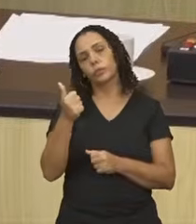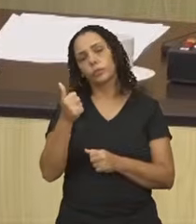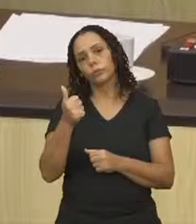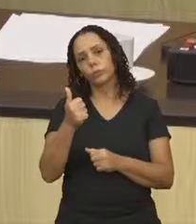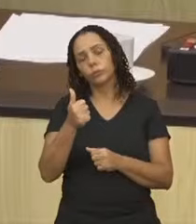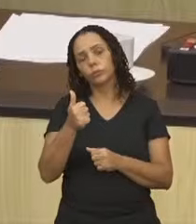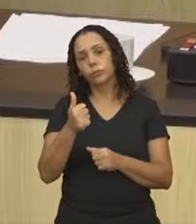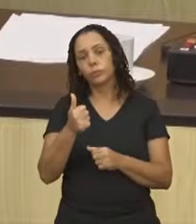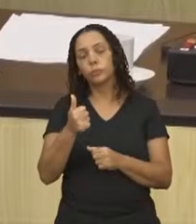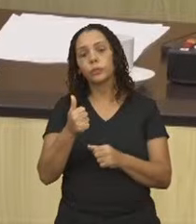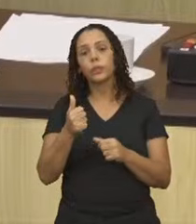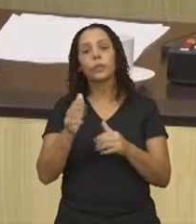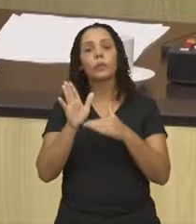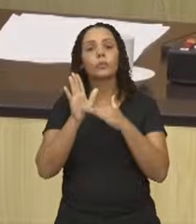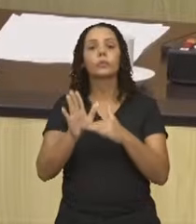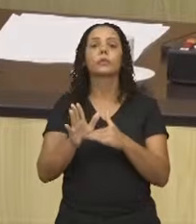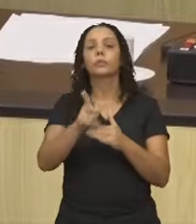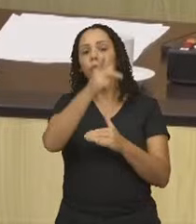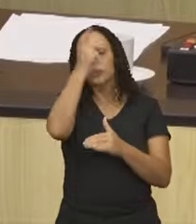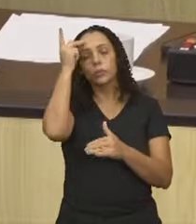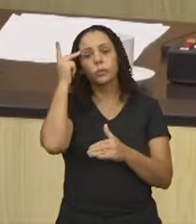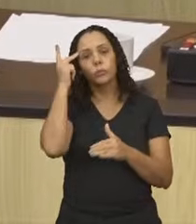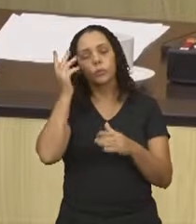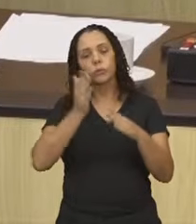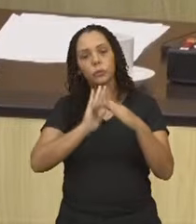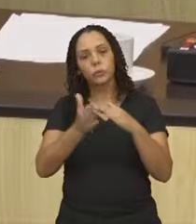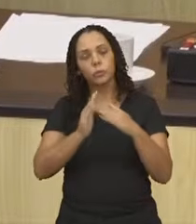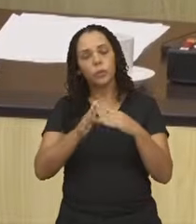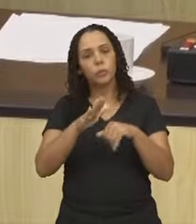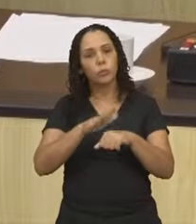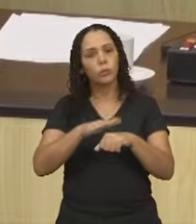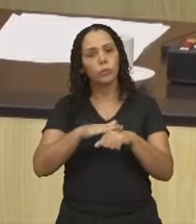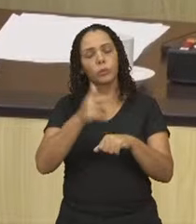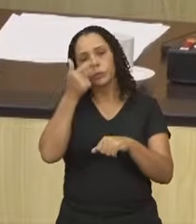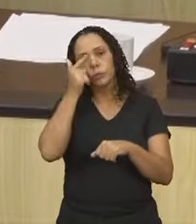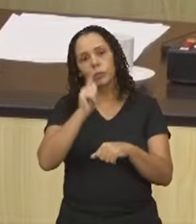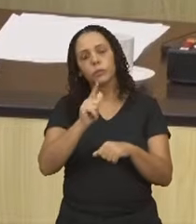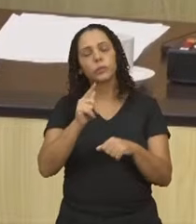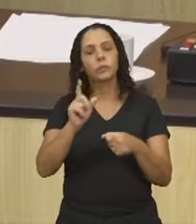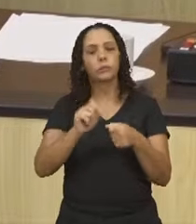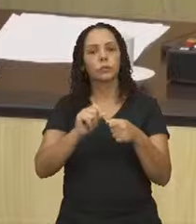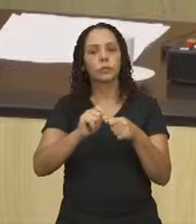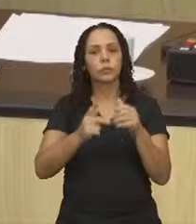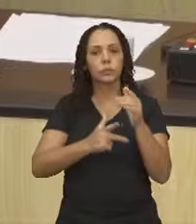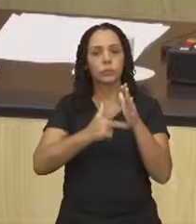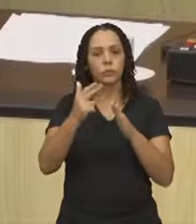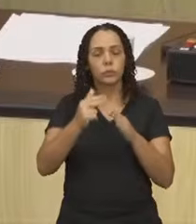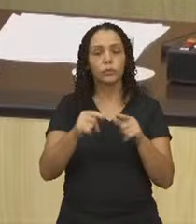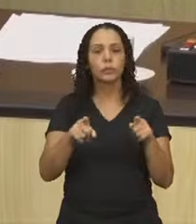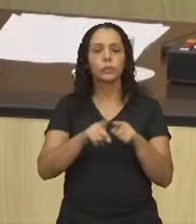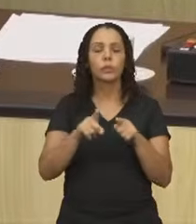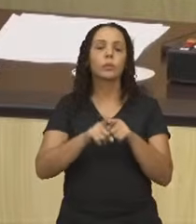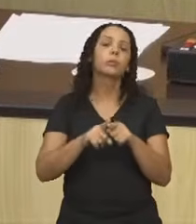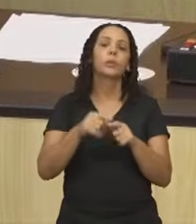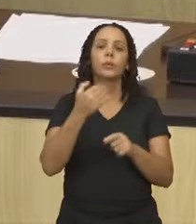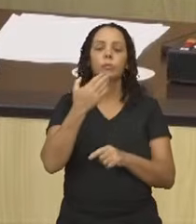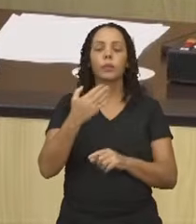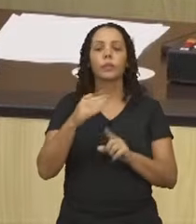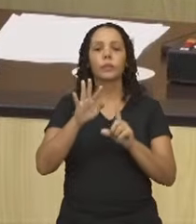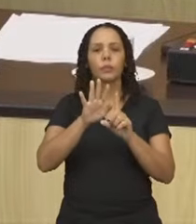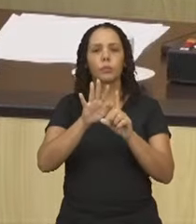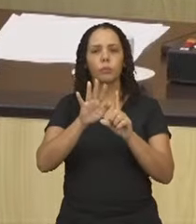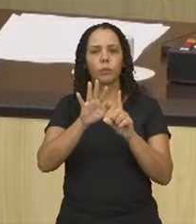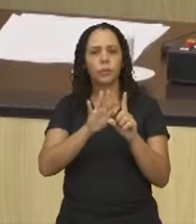muitos munícipes sejam atendidos em seus próprios bairros. Propõe-se ainda a criação de uma plataforma online para que os